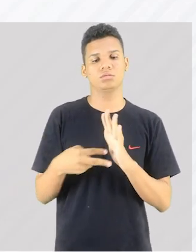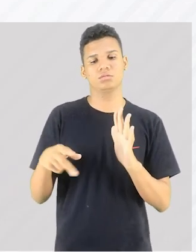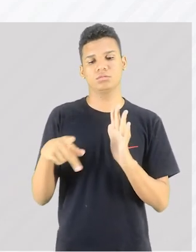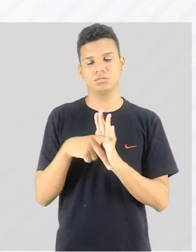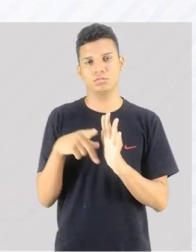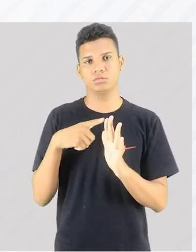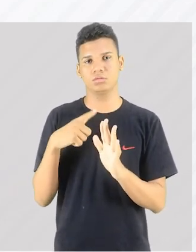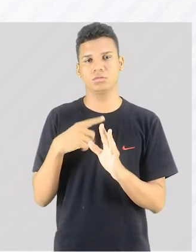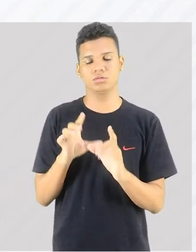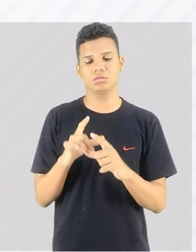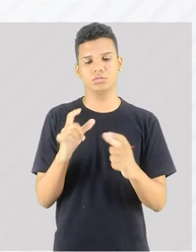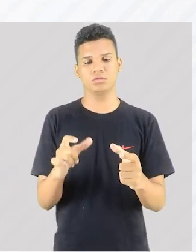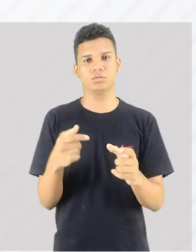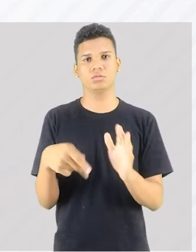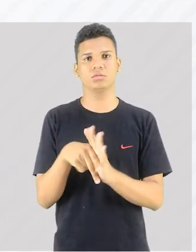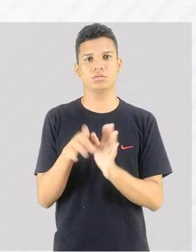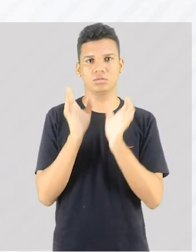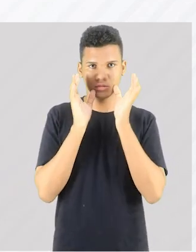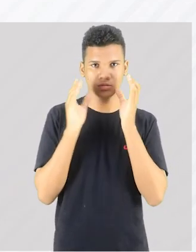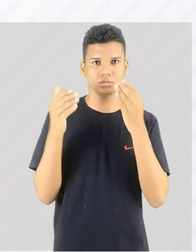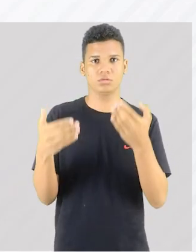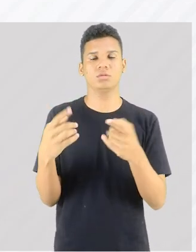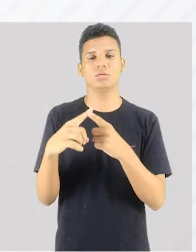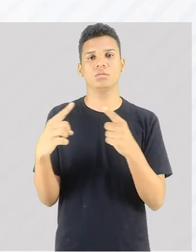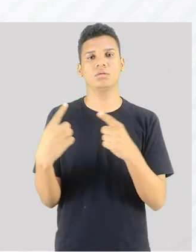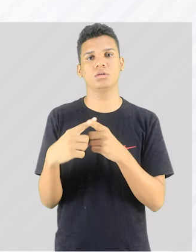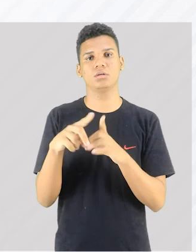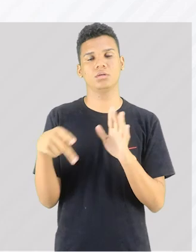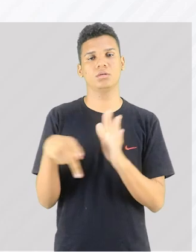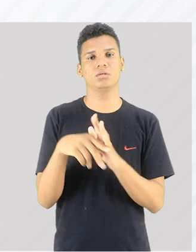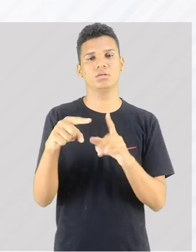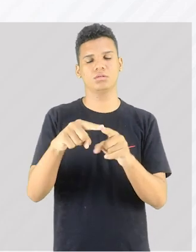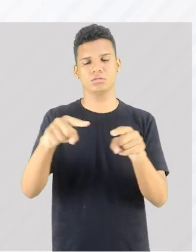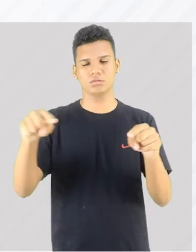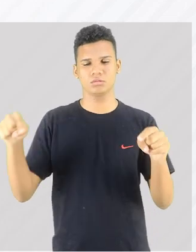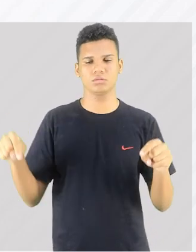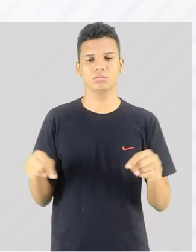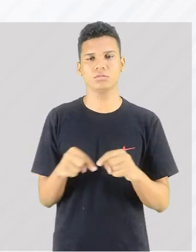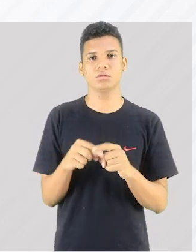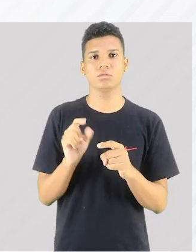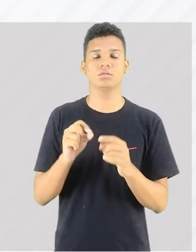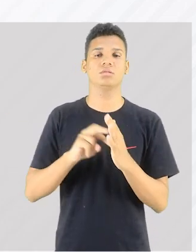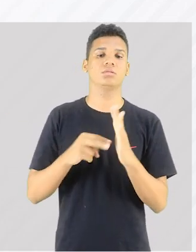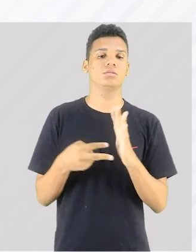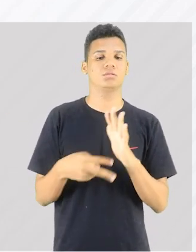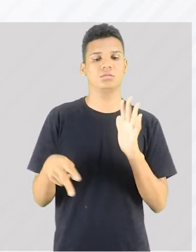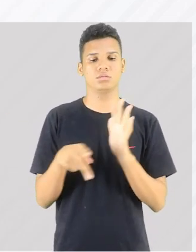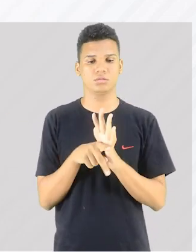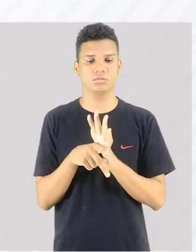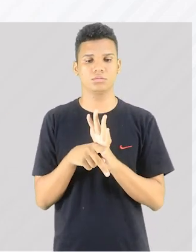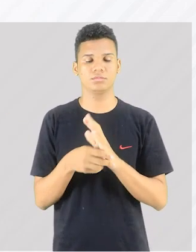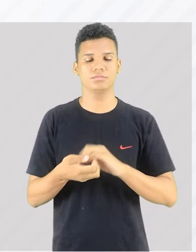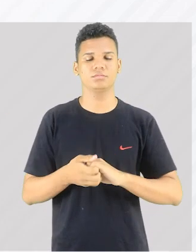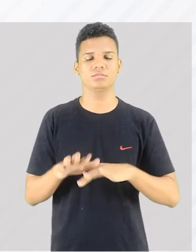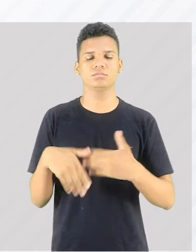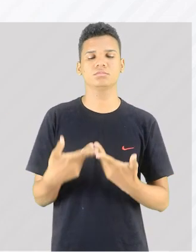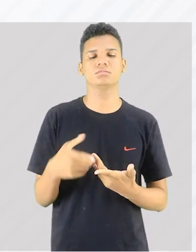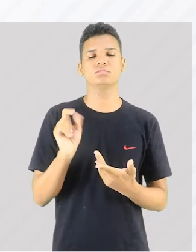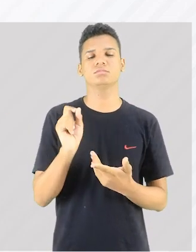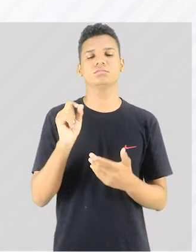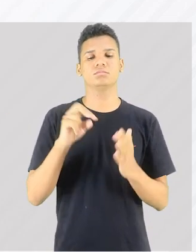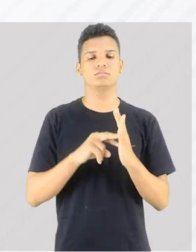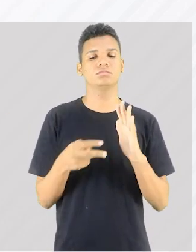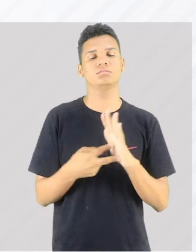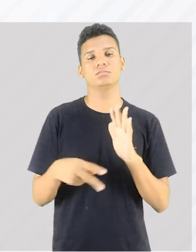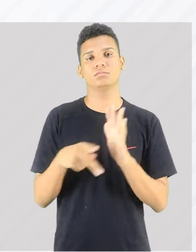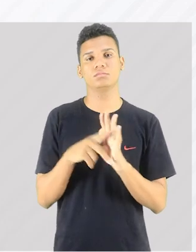área central e de uma faixa circular ao seu redor conforme ilustra a figura deseja-se que